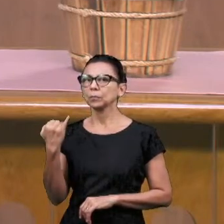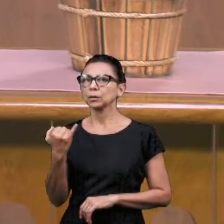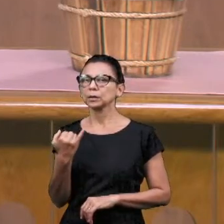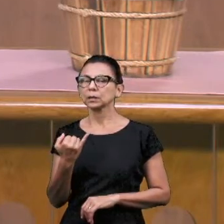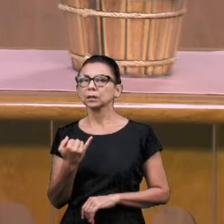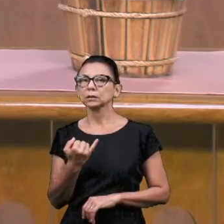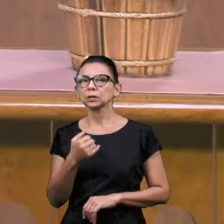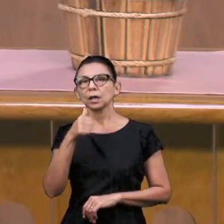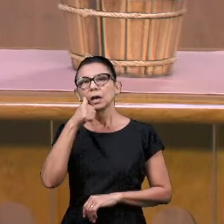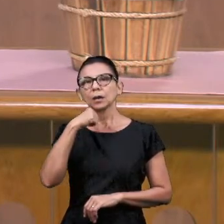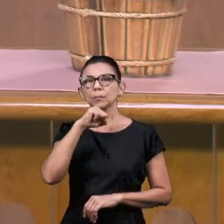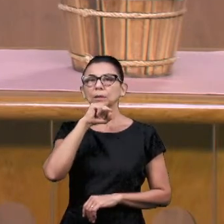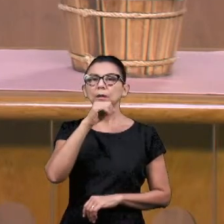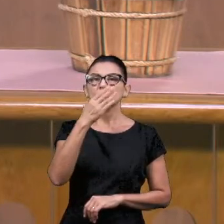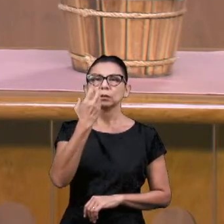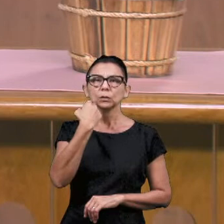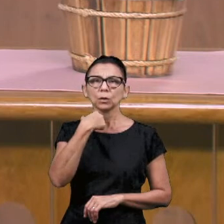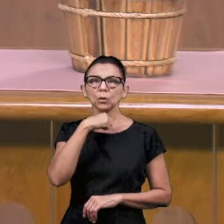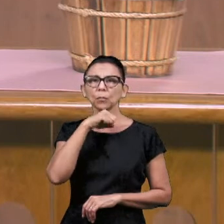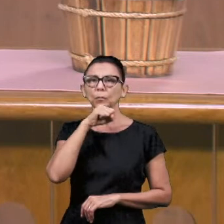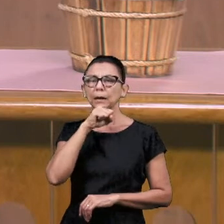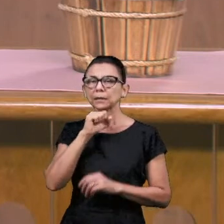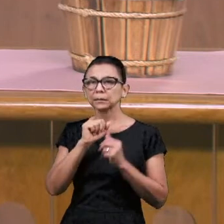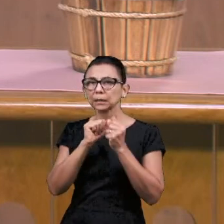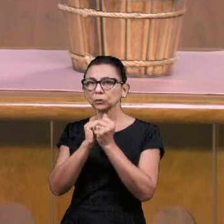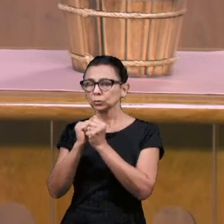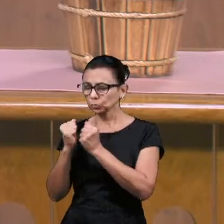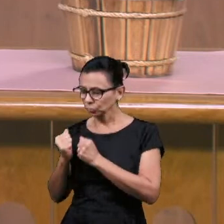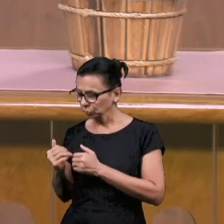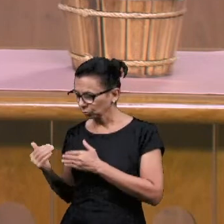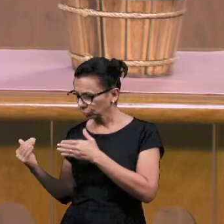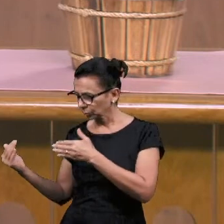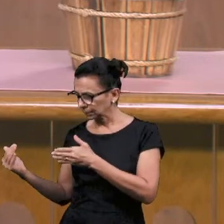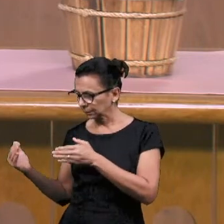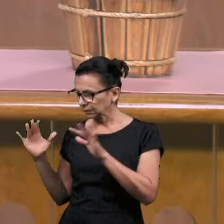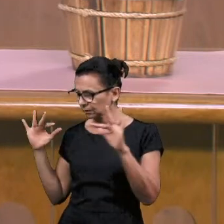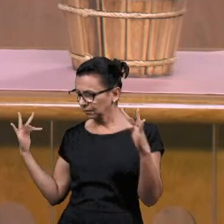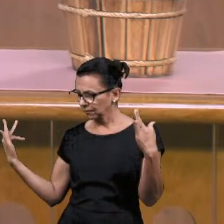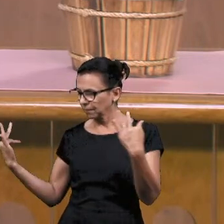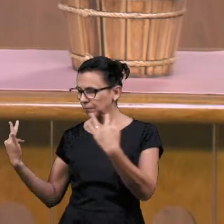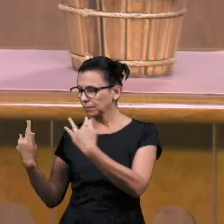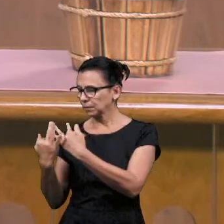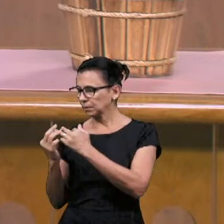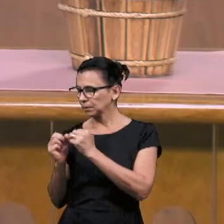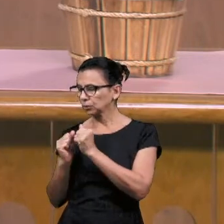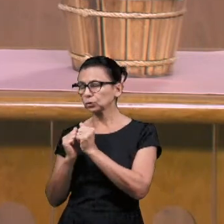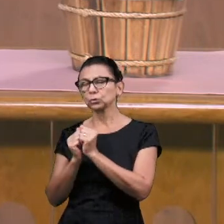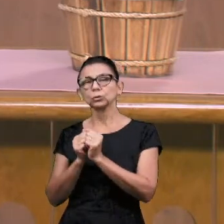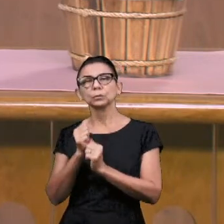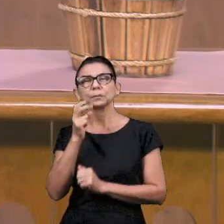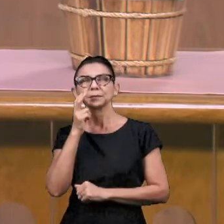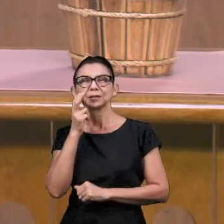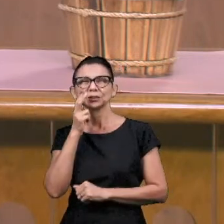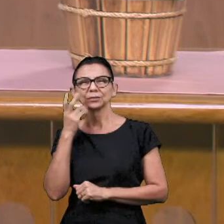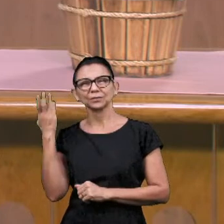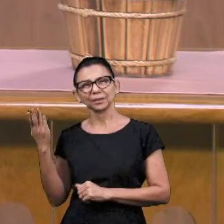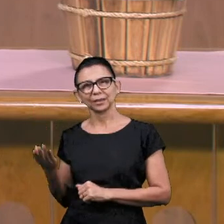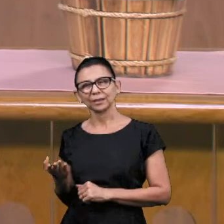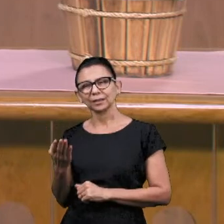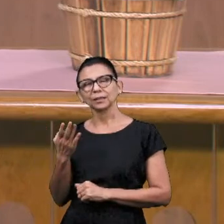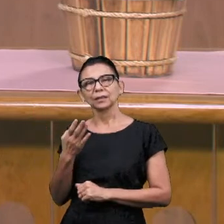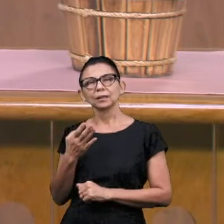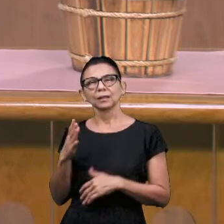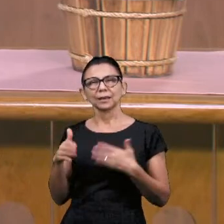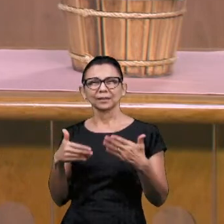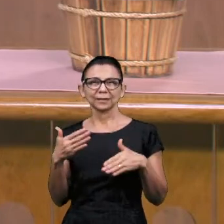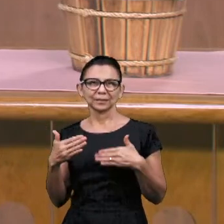ao lado da criança, para que a gente conheça a família, né, para que a gente veja ali a alegria daqueles que estão participando quando vocês mandarem o